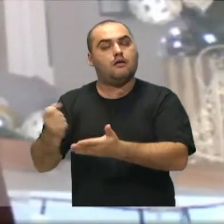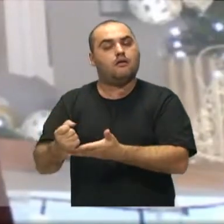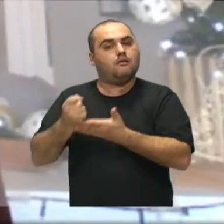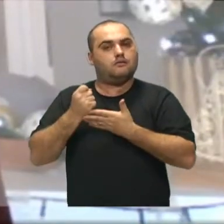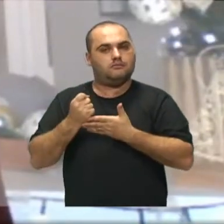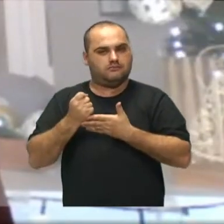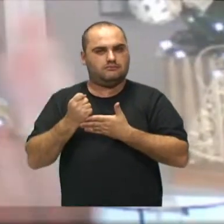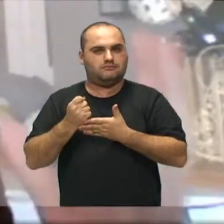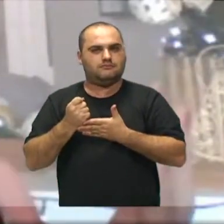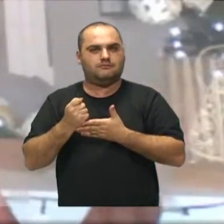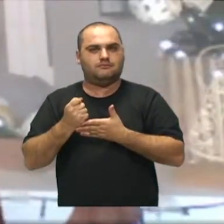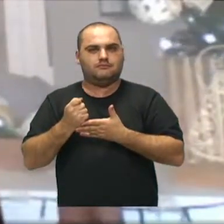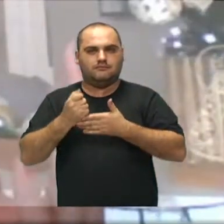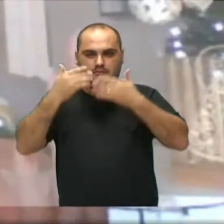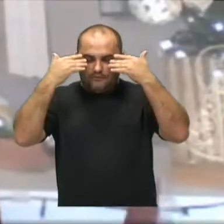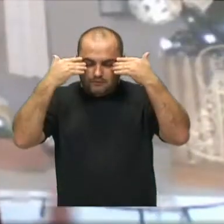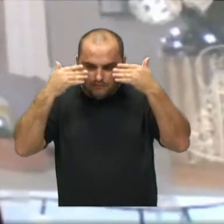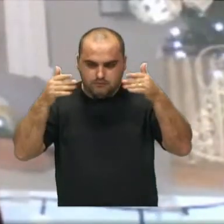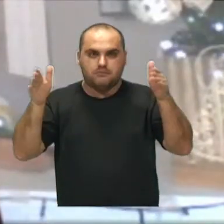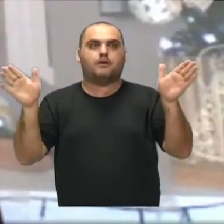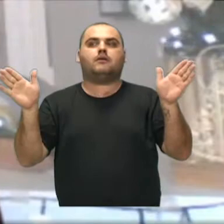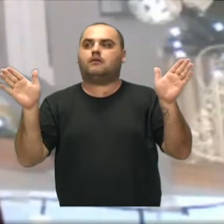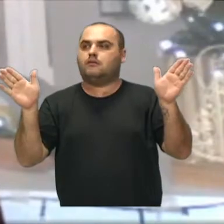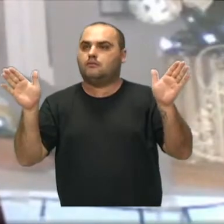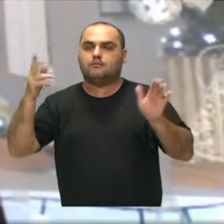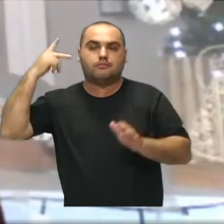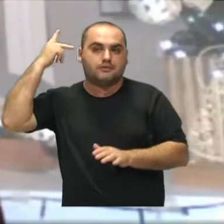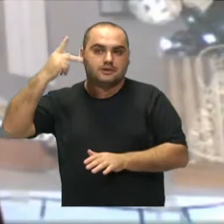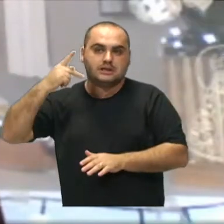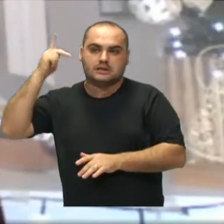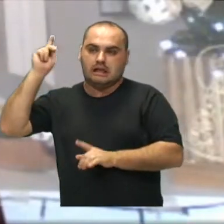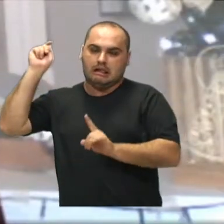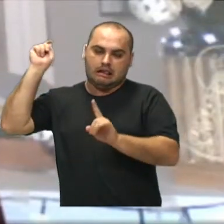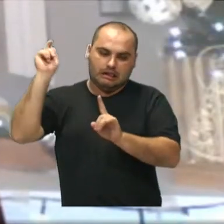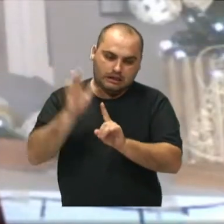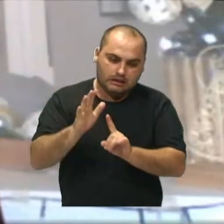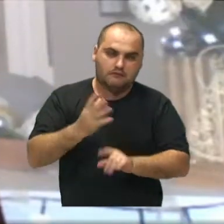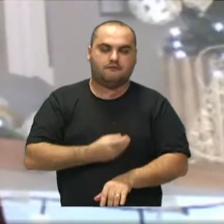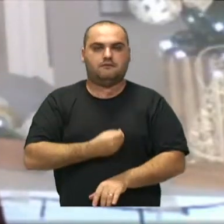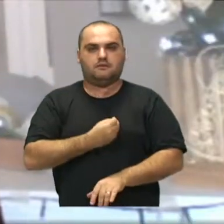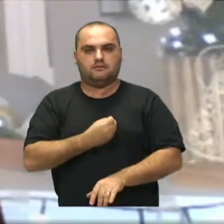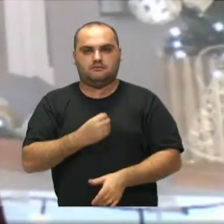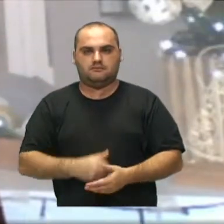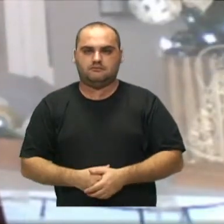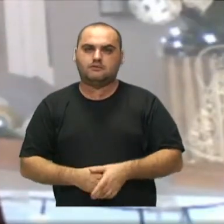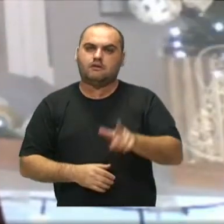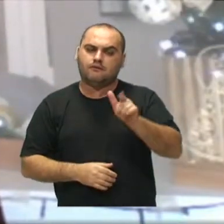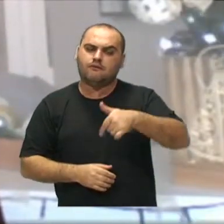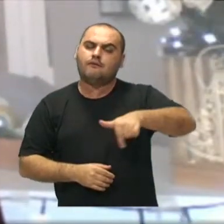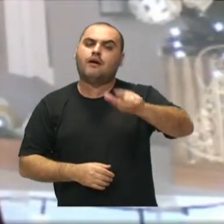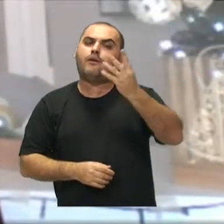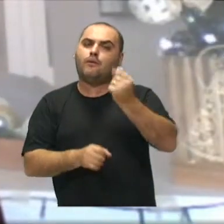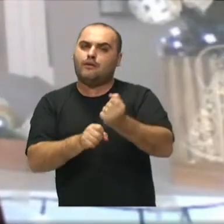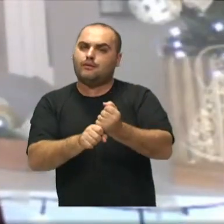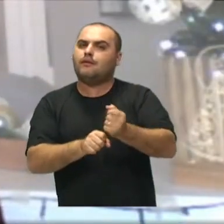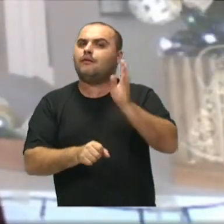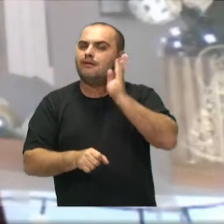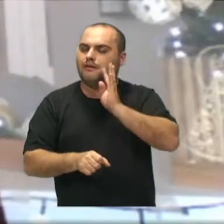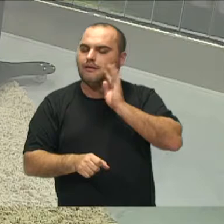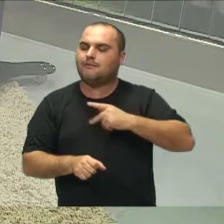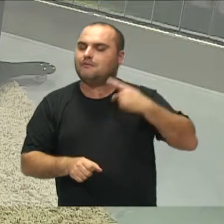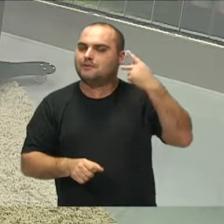visão mais ampla, né, de como a política afeta a vida das pessoas. Então vai ser um mandato bem legal esses 4 anos como